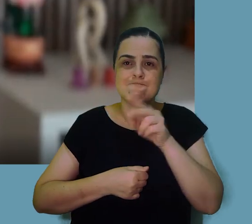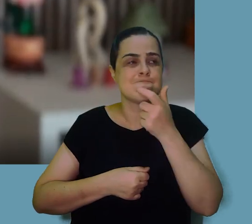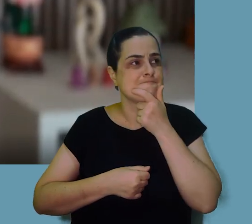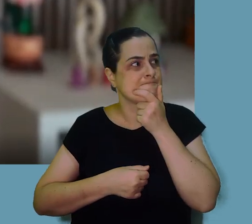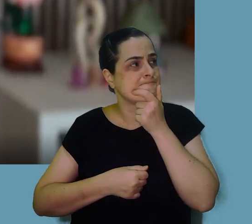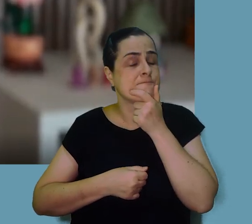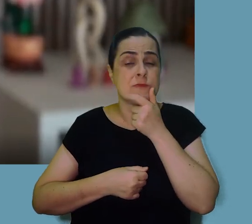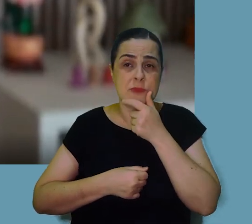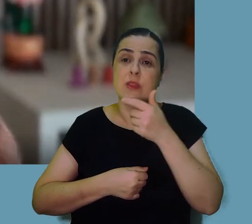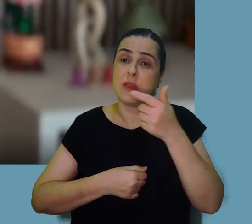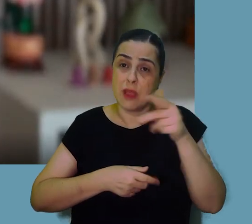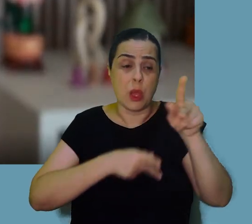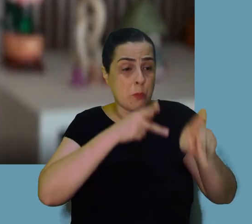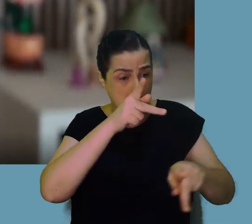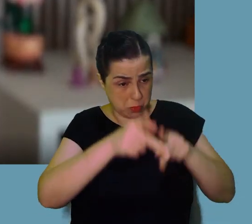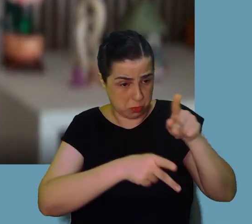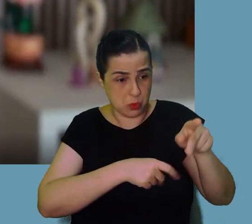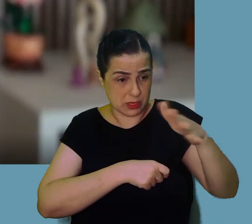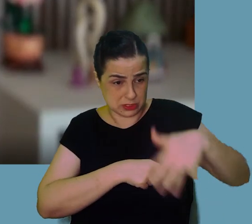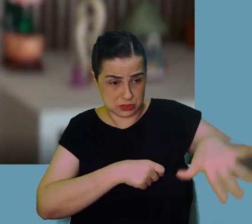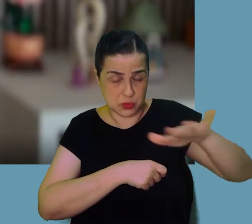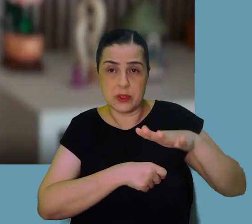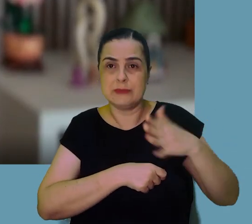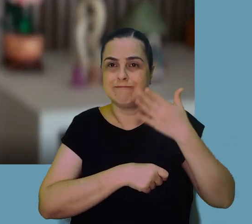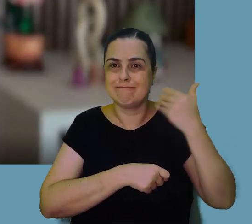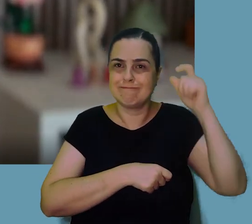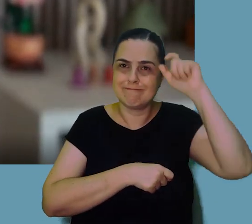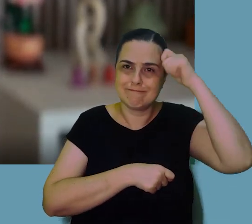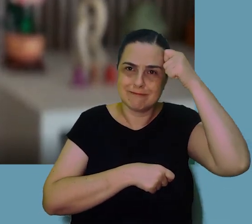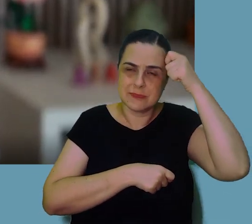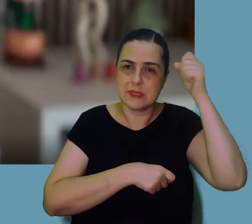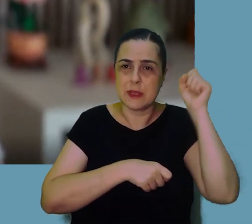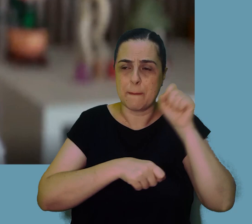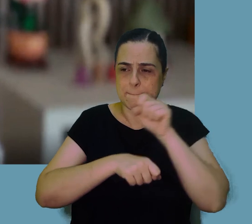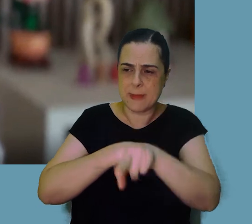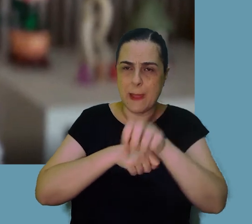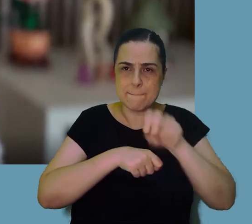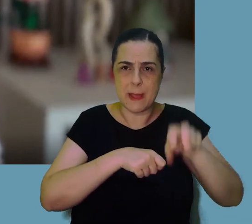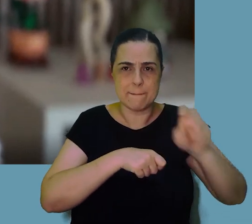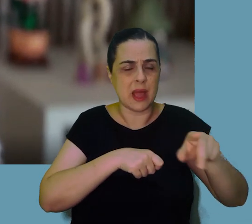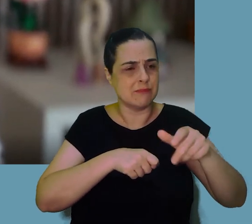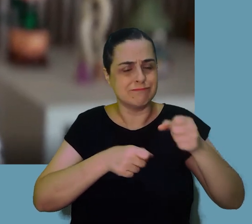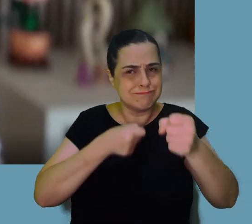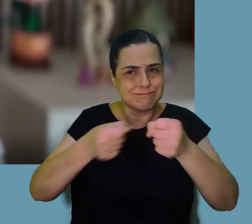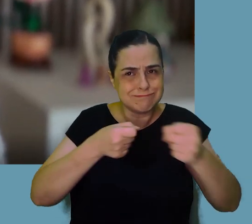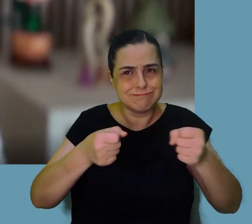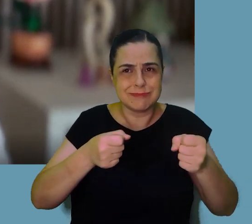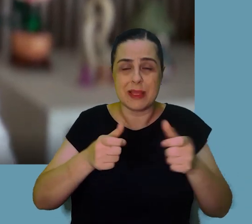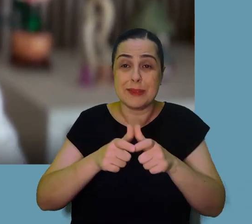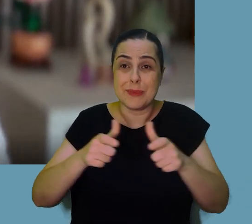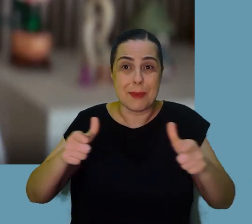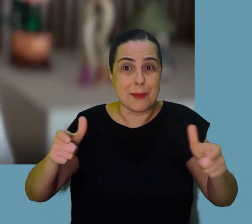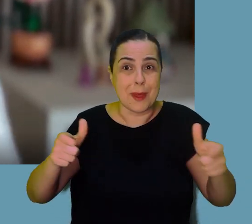uma população que vai entrar, além de trazer 1 milhão de coisas muito positivas, né, e que a gente é